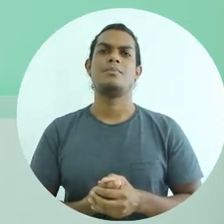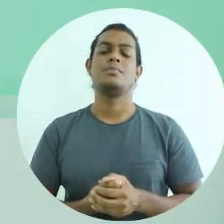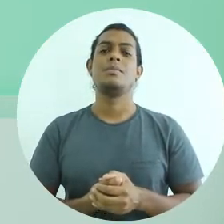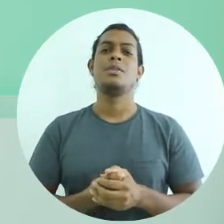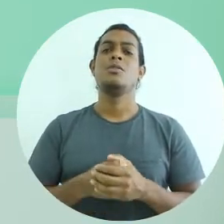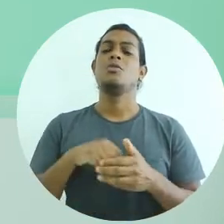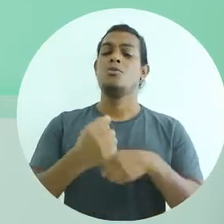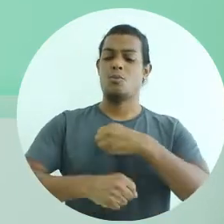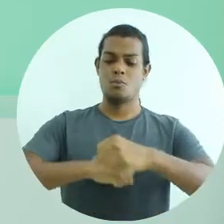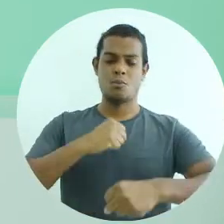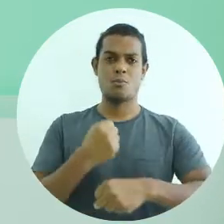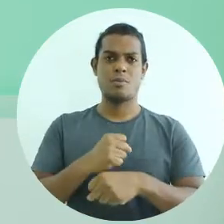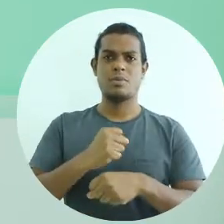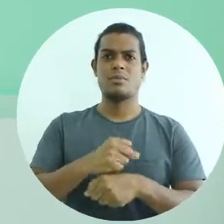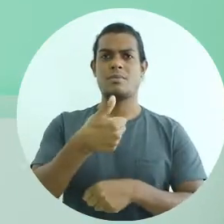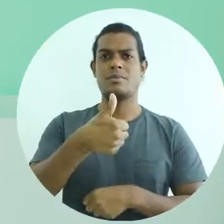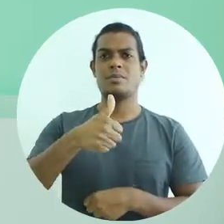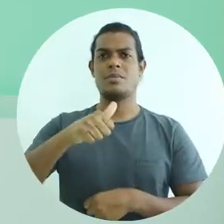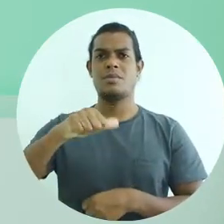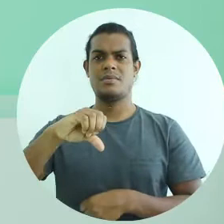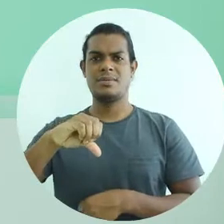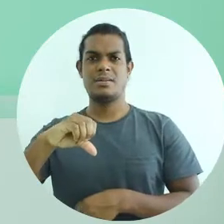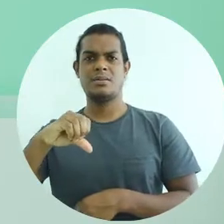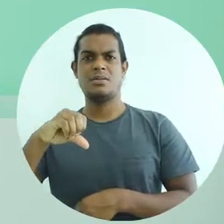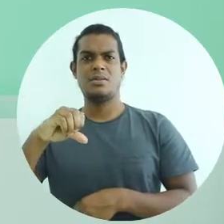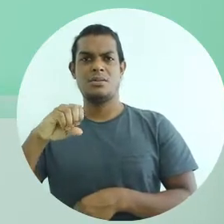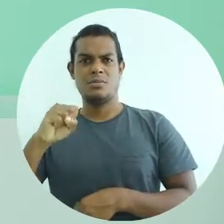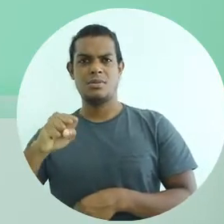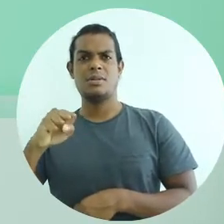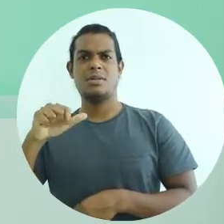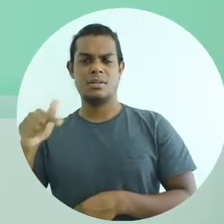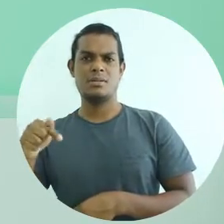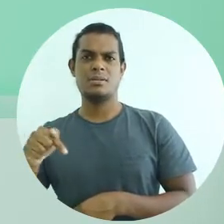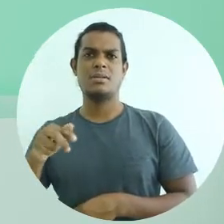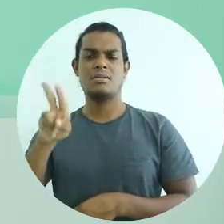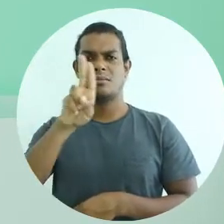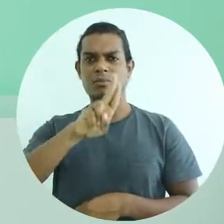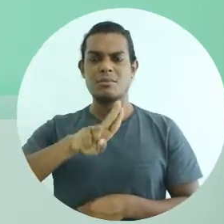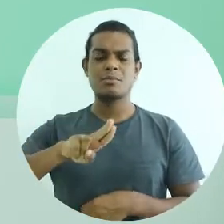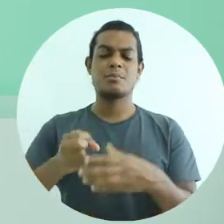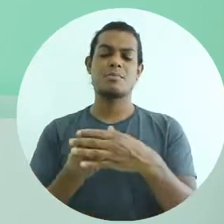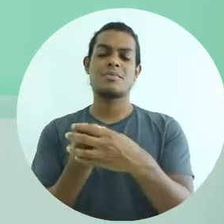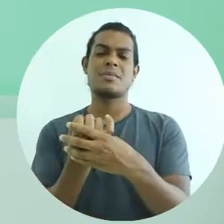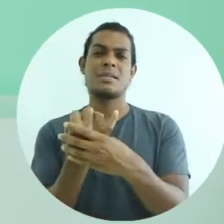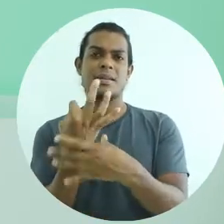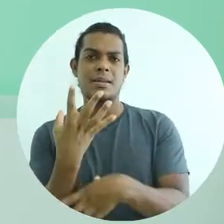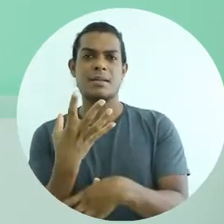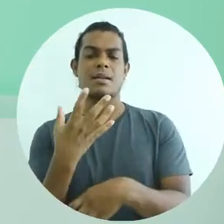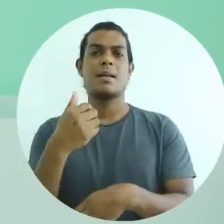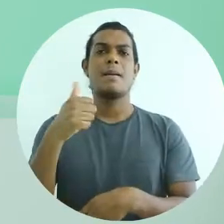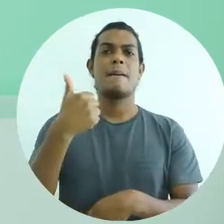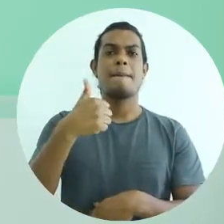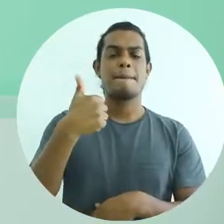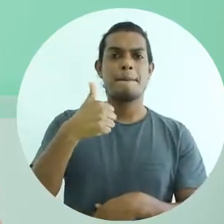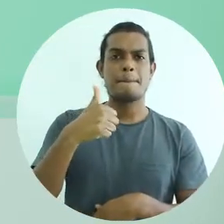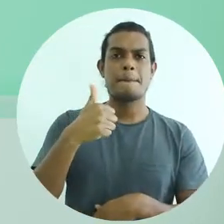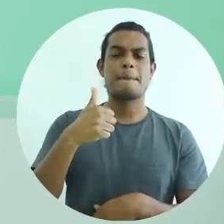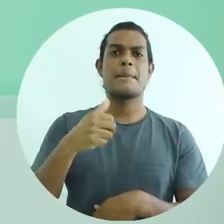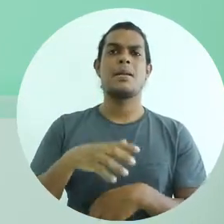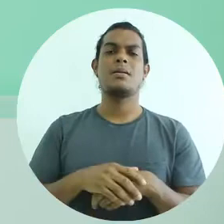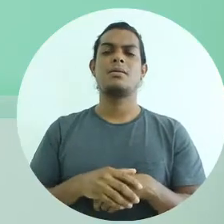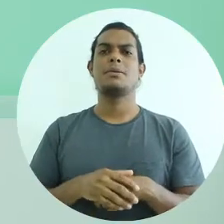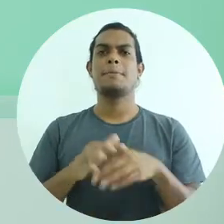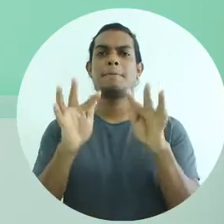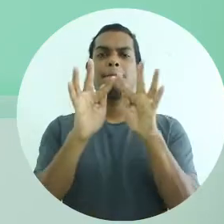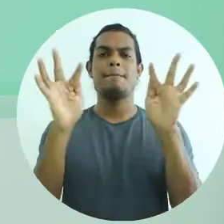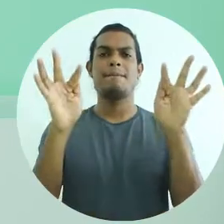em 87 foi emitida a primeira versão da norma 9001, ISO 9001. Ao longo